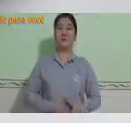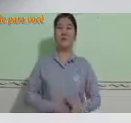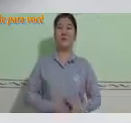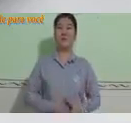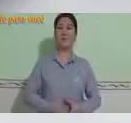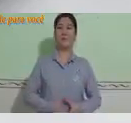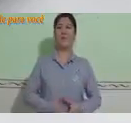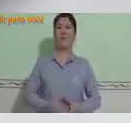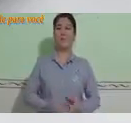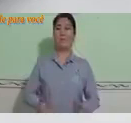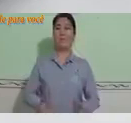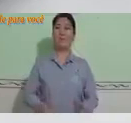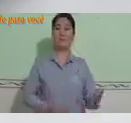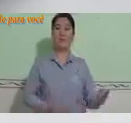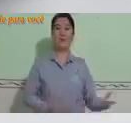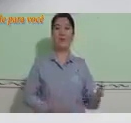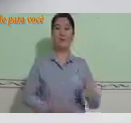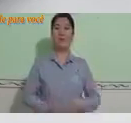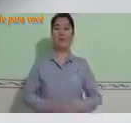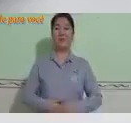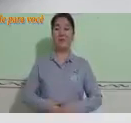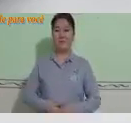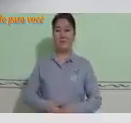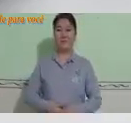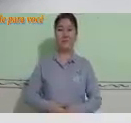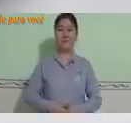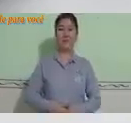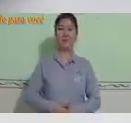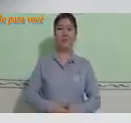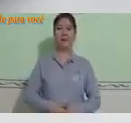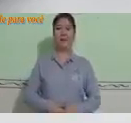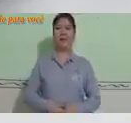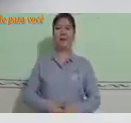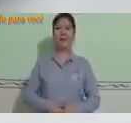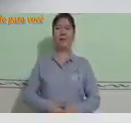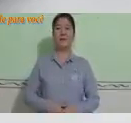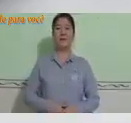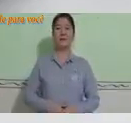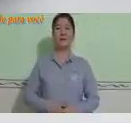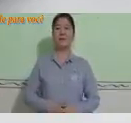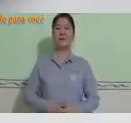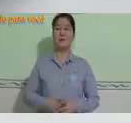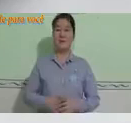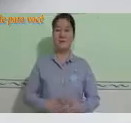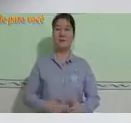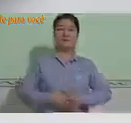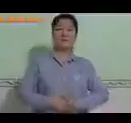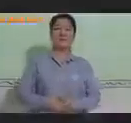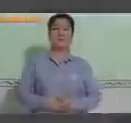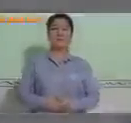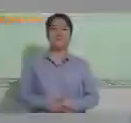Caso existam espermatozoides que não conseguem sair juntamente com o sêmen, homem, podemos utilizar técnicas como